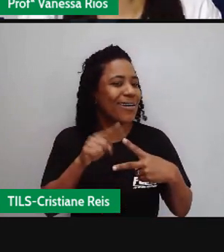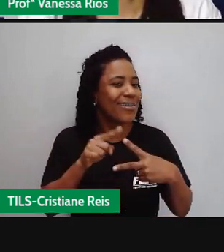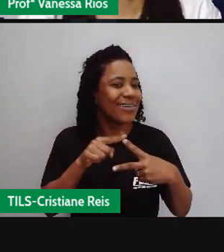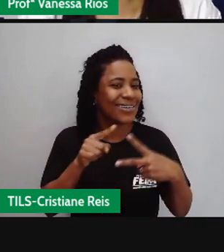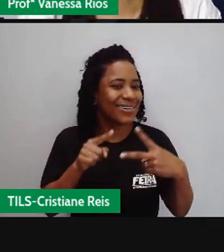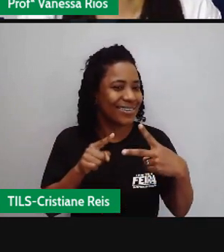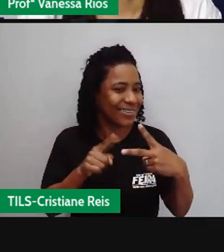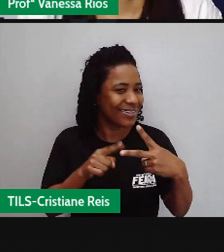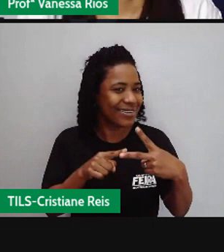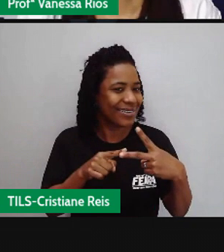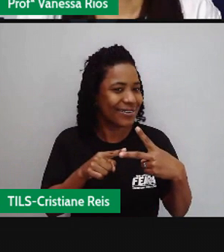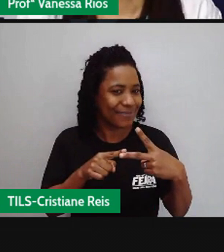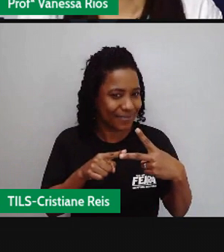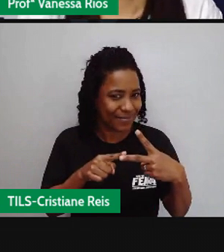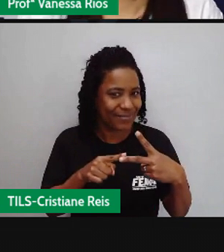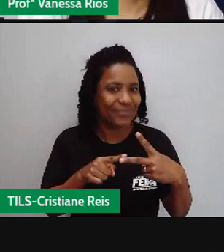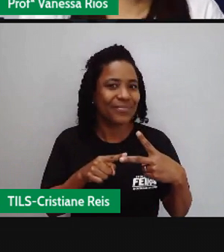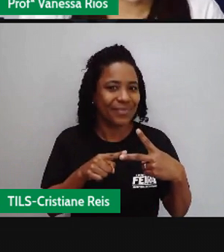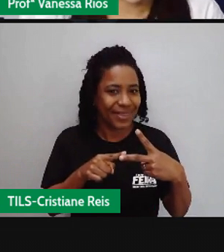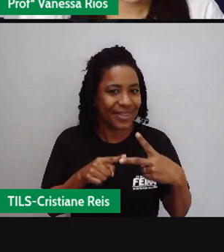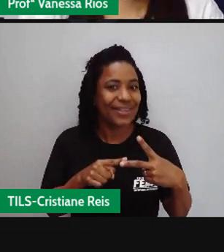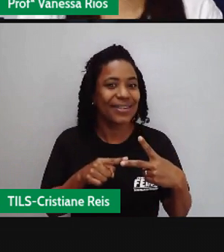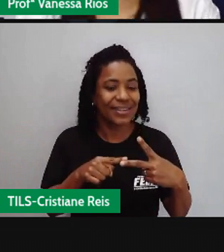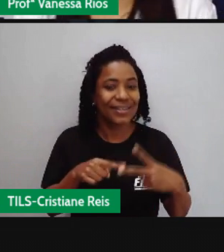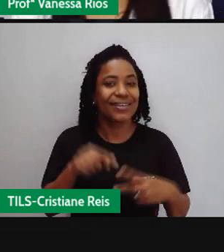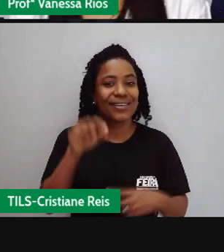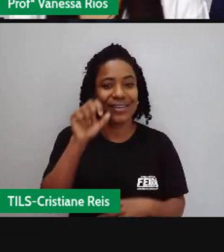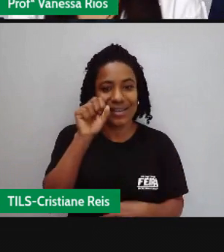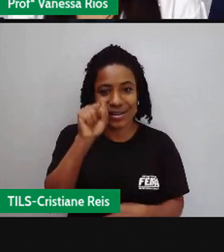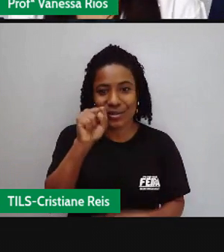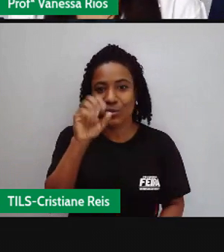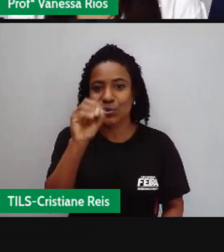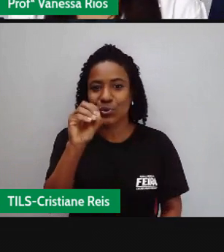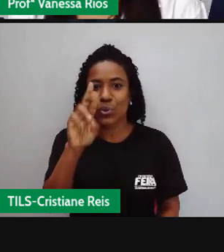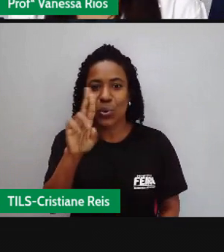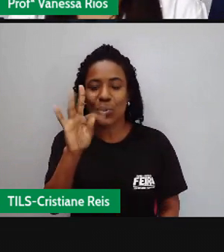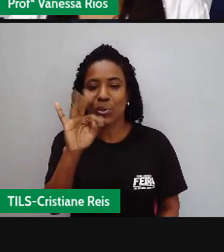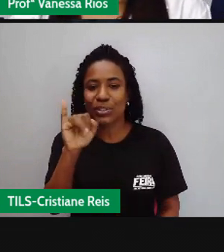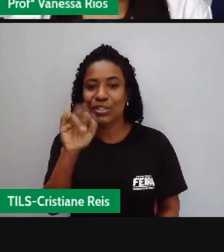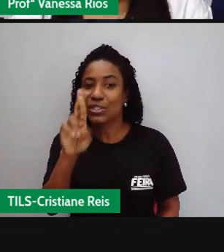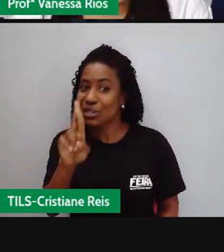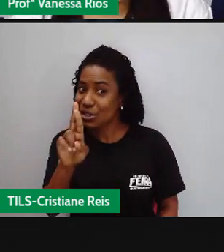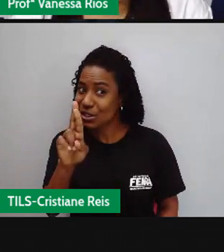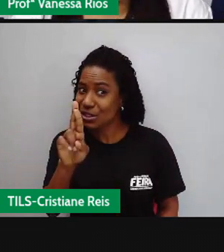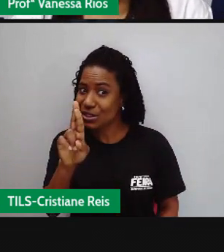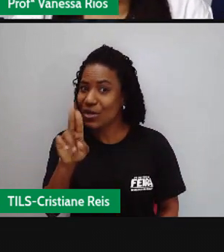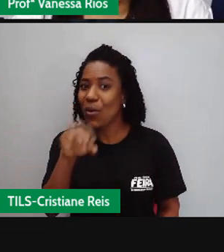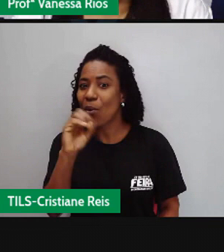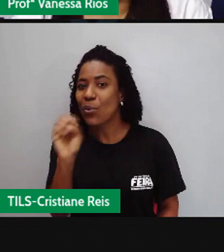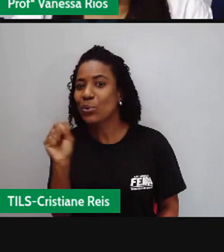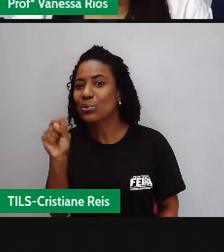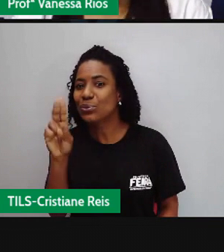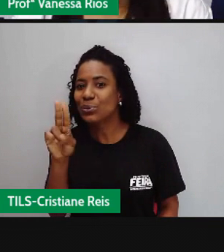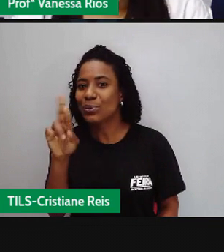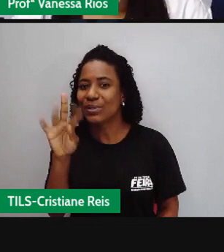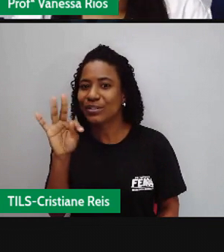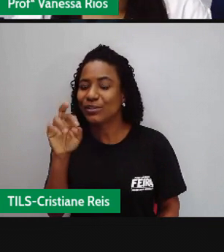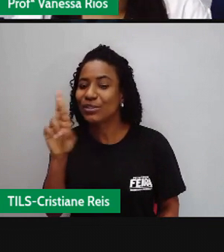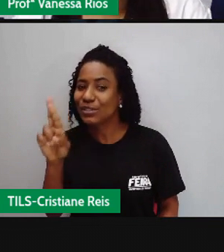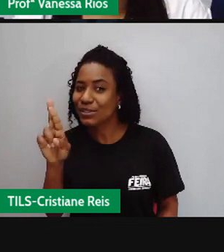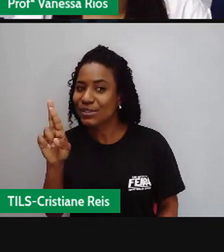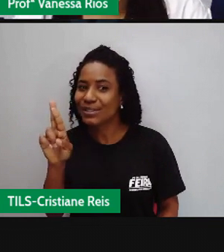estou falando de sortir com O ou surtir com U. A conversa que tive com a